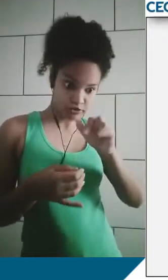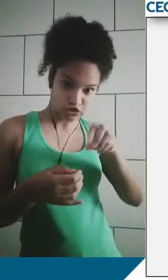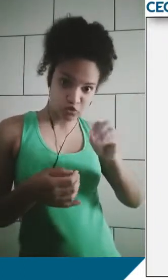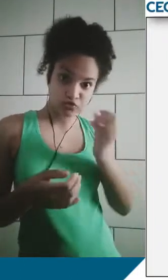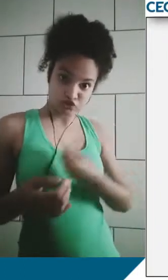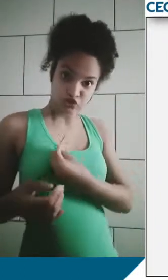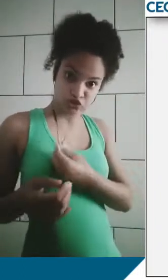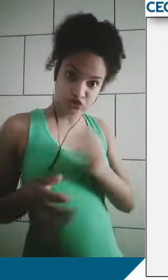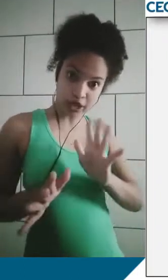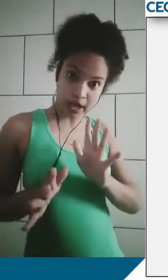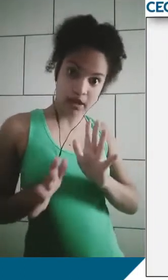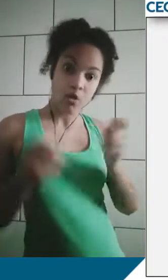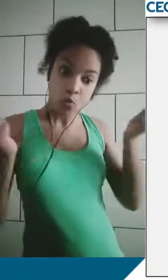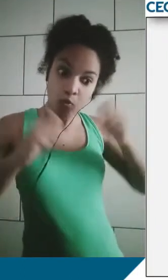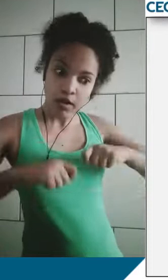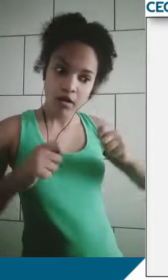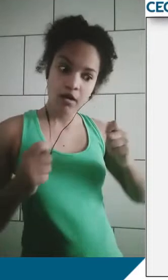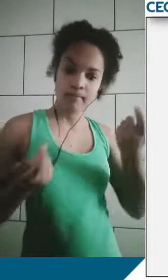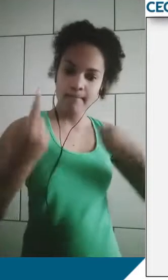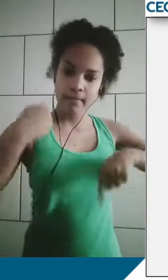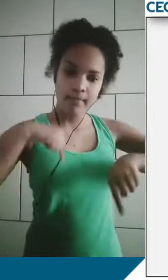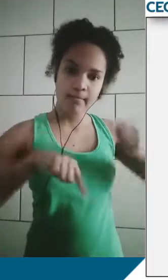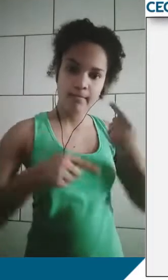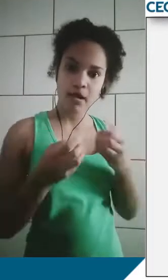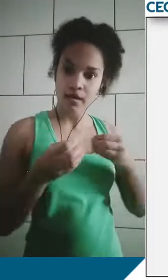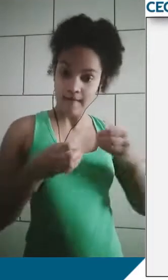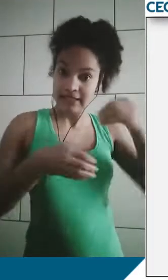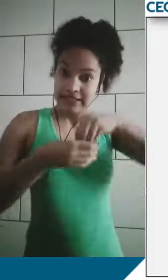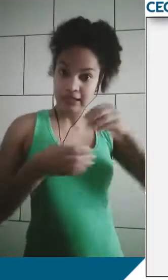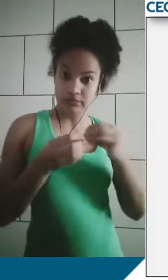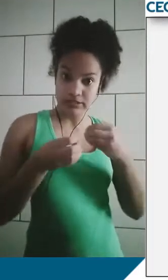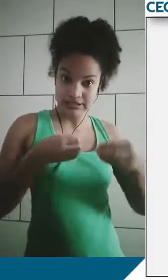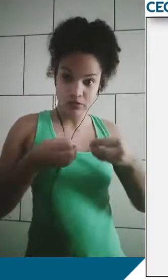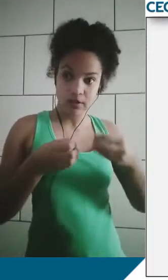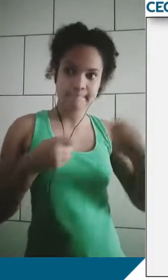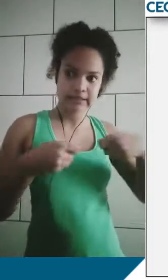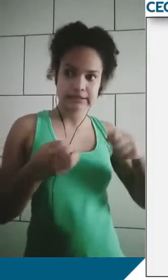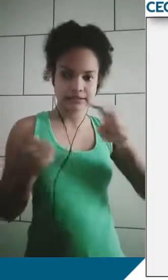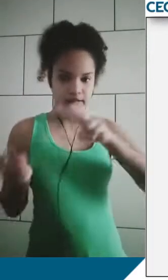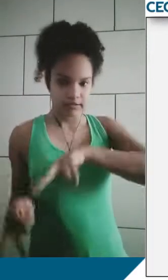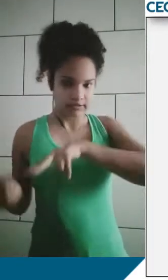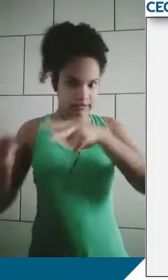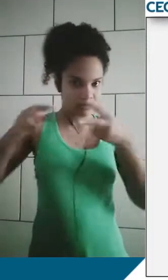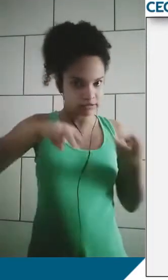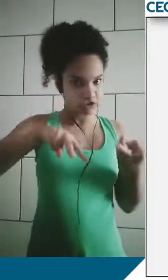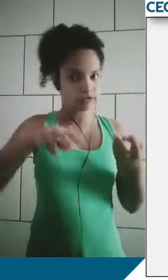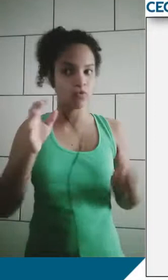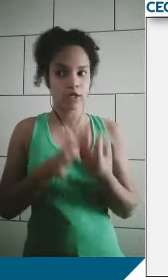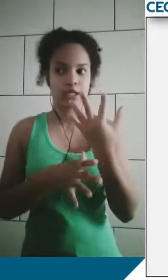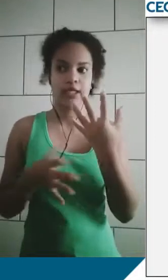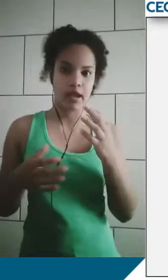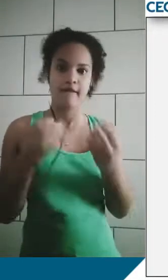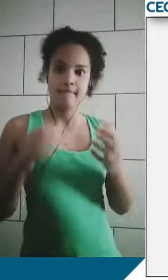genético possa controlar o metabolismo celular, devem ocorrer transcrição, ou seja, formação de